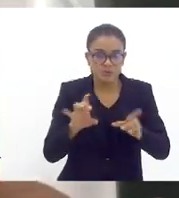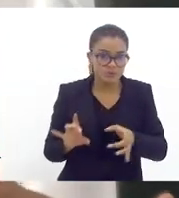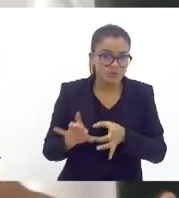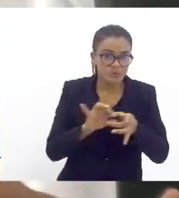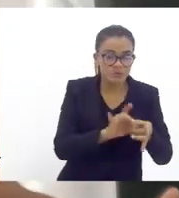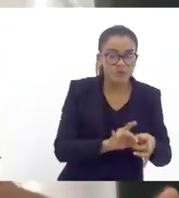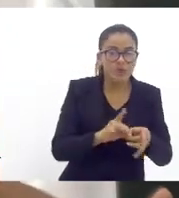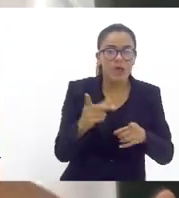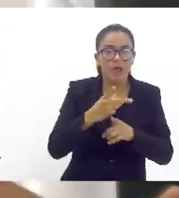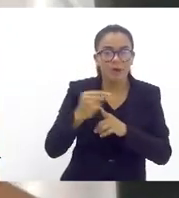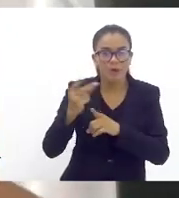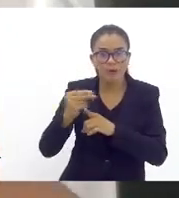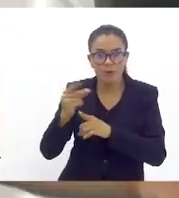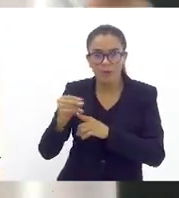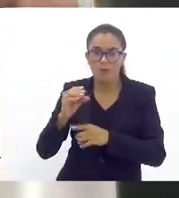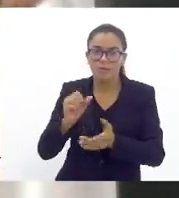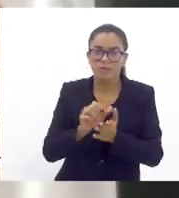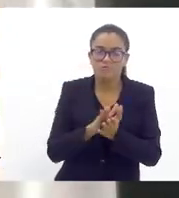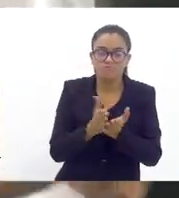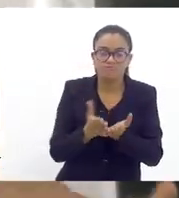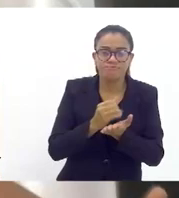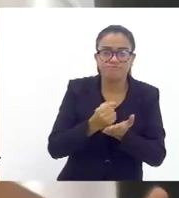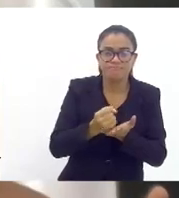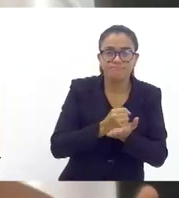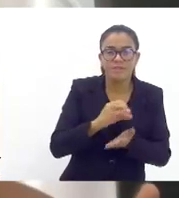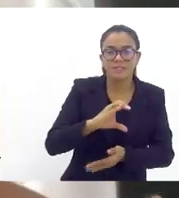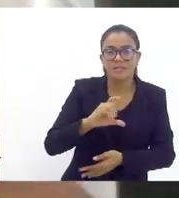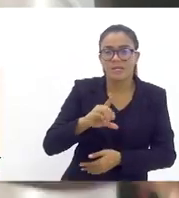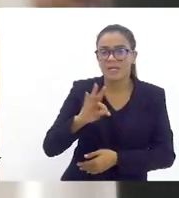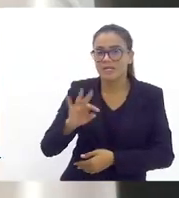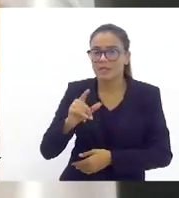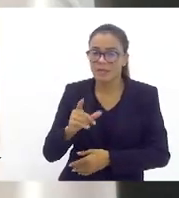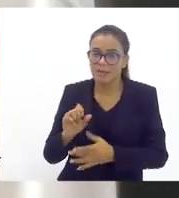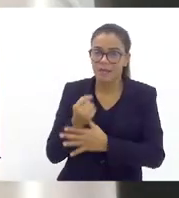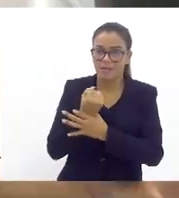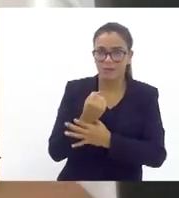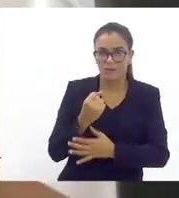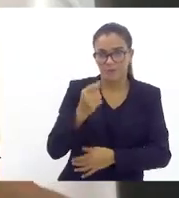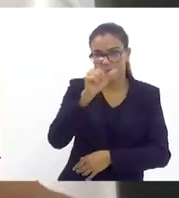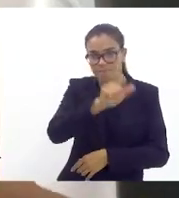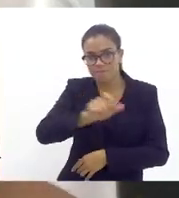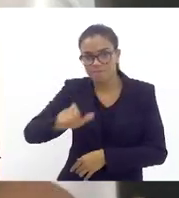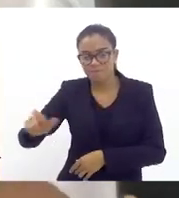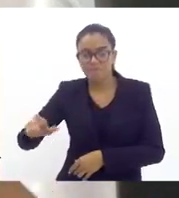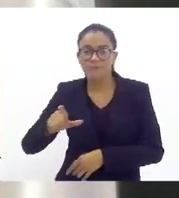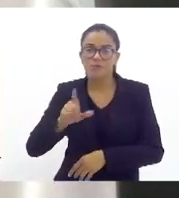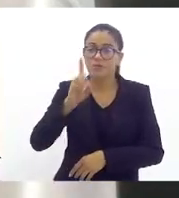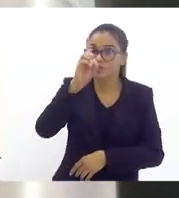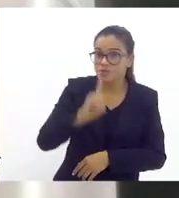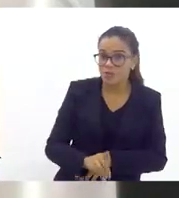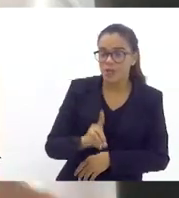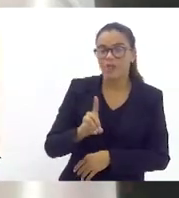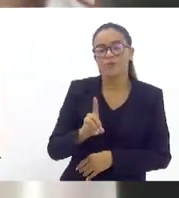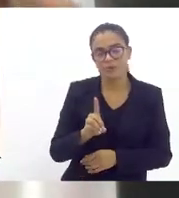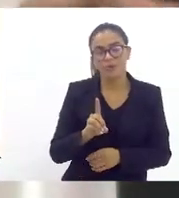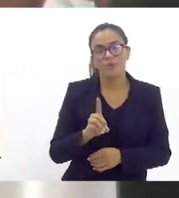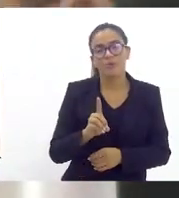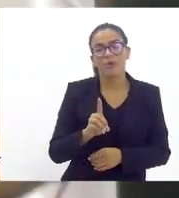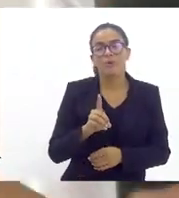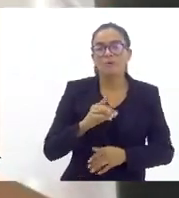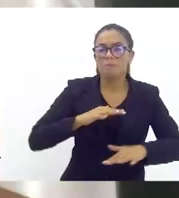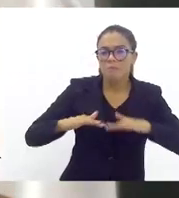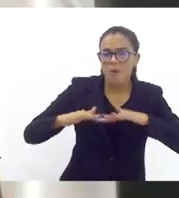à conquista da CLT, que garantiu para trabalhadoras e trabalhadores direitos que foram fruto daquilo que colocou Raimunda,